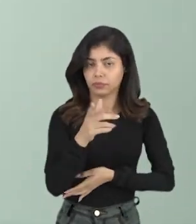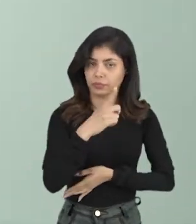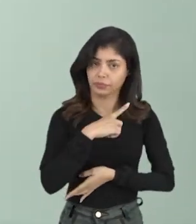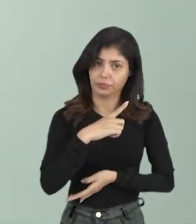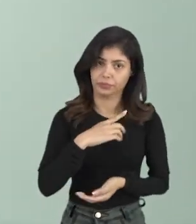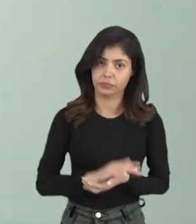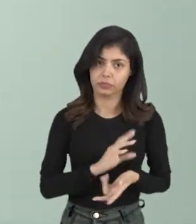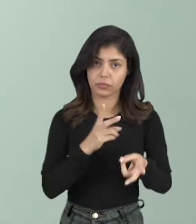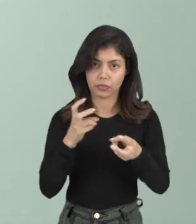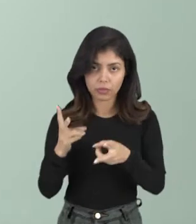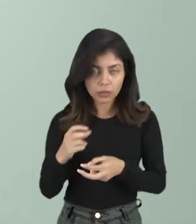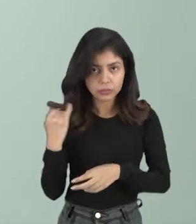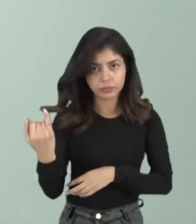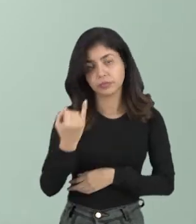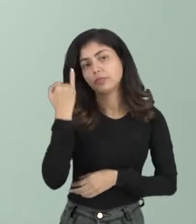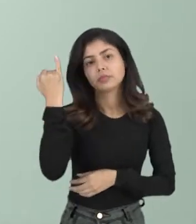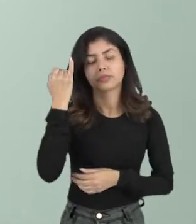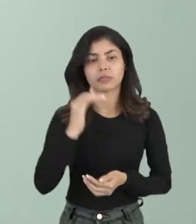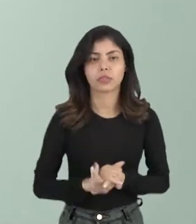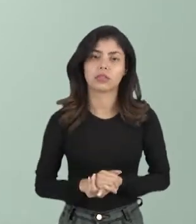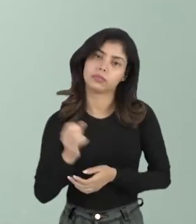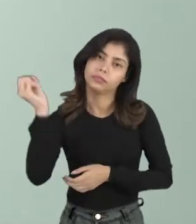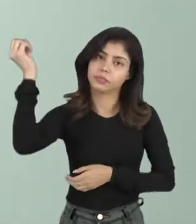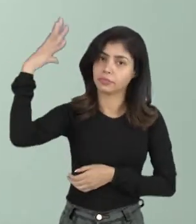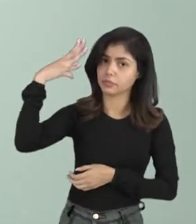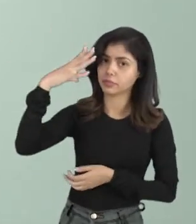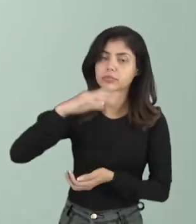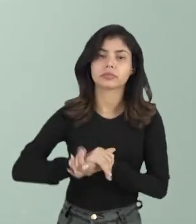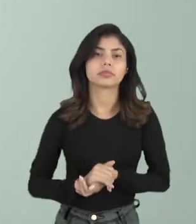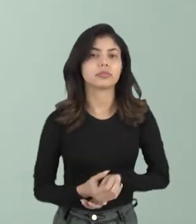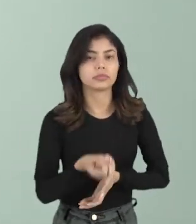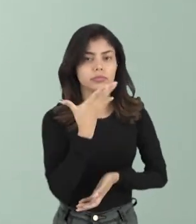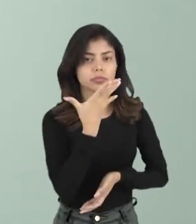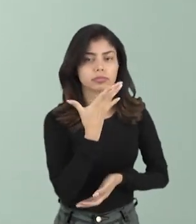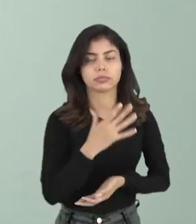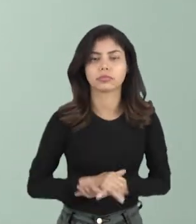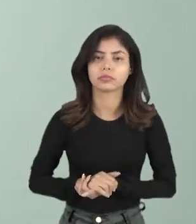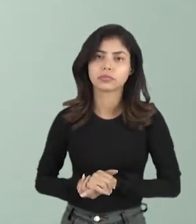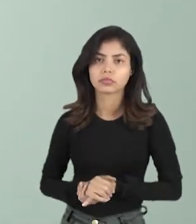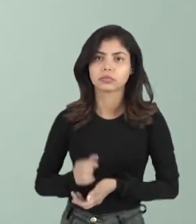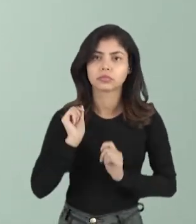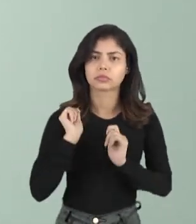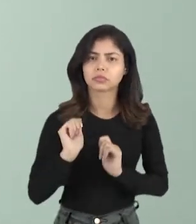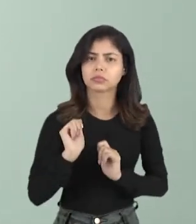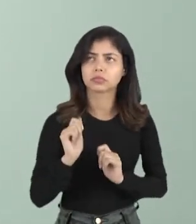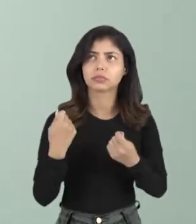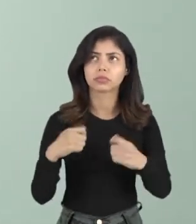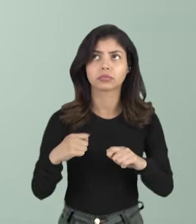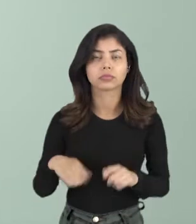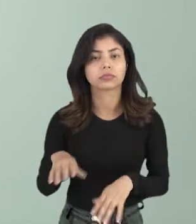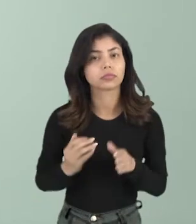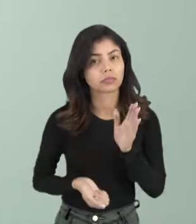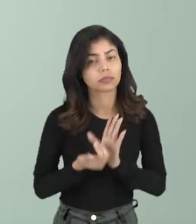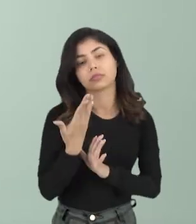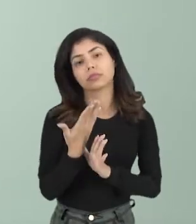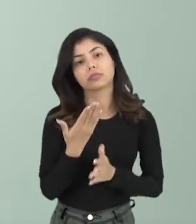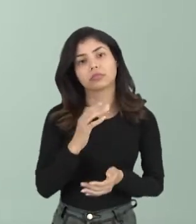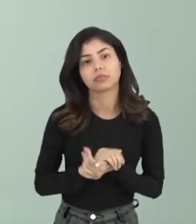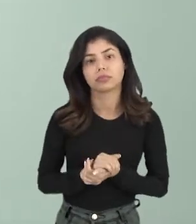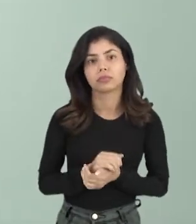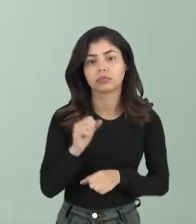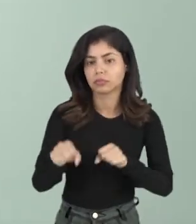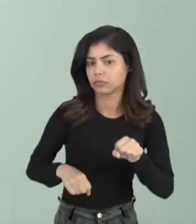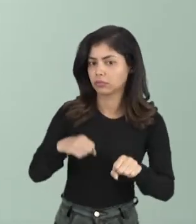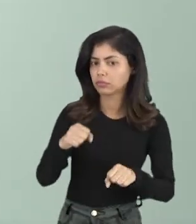ali eles percebiam a importância da luz para a fotografia. O que era preciso criar então para isso era uma